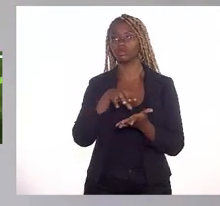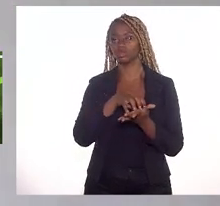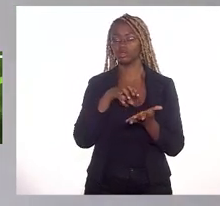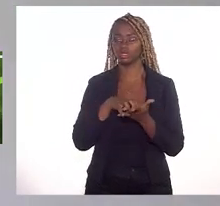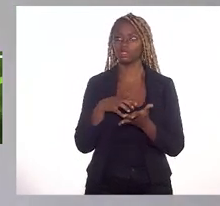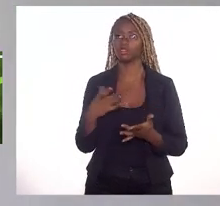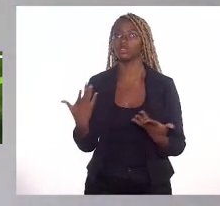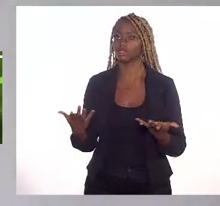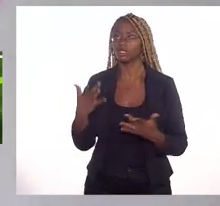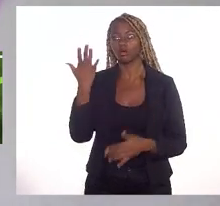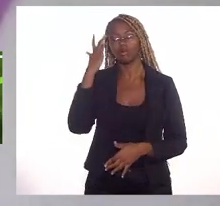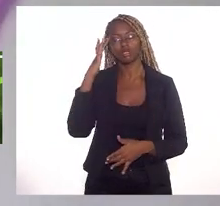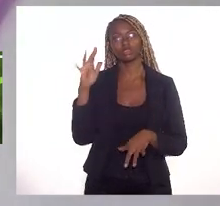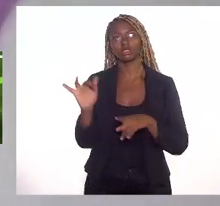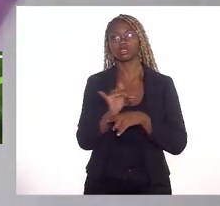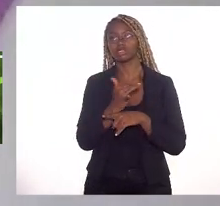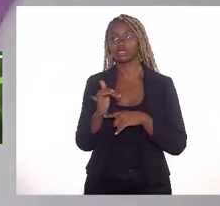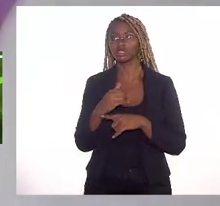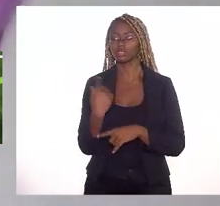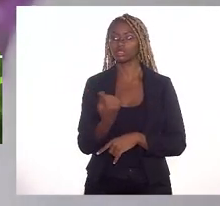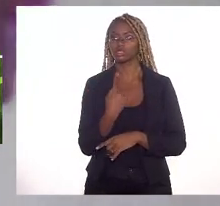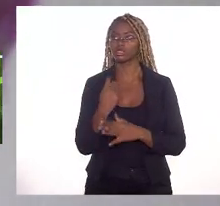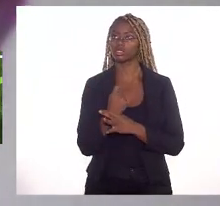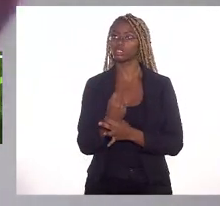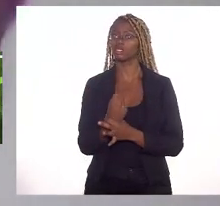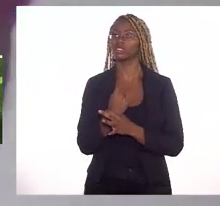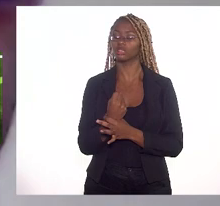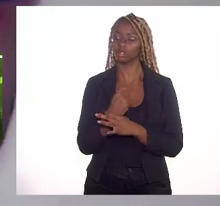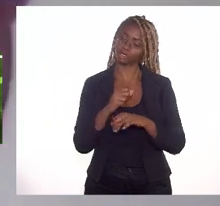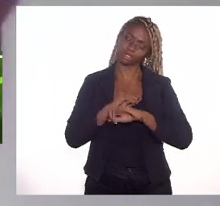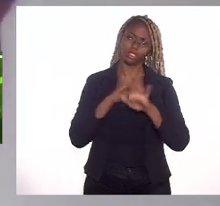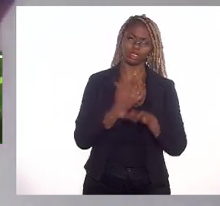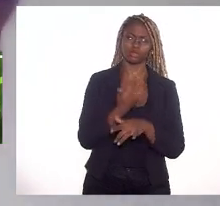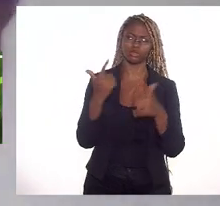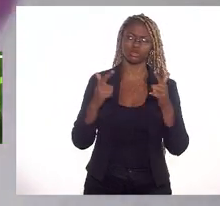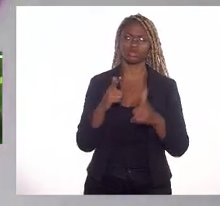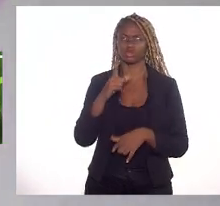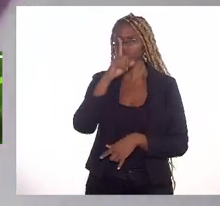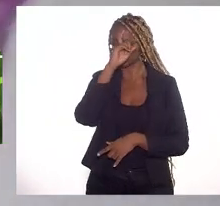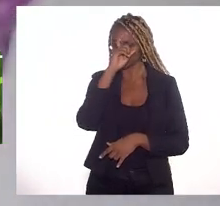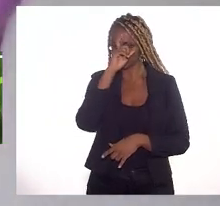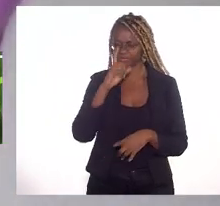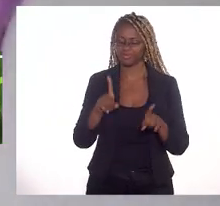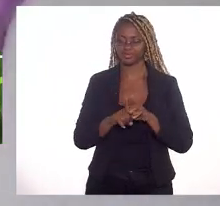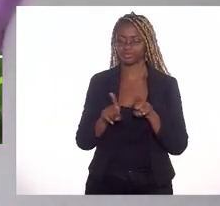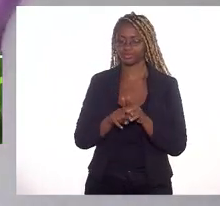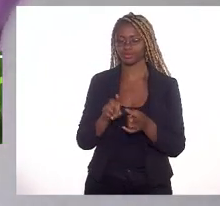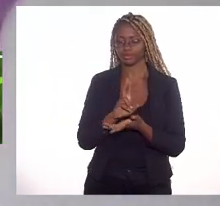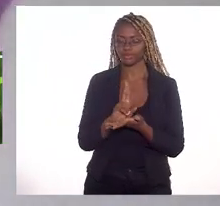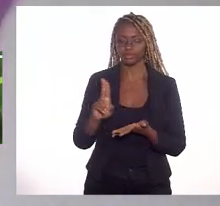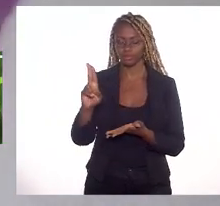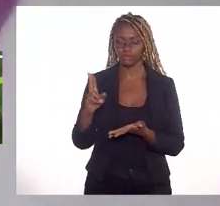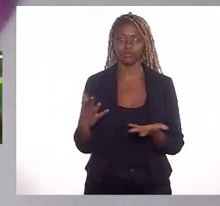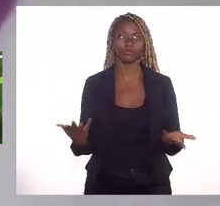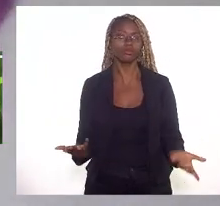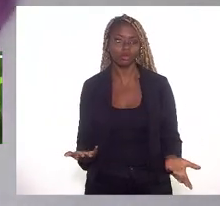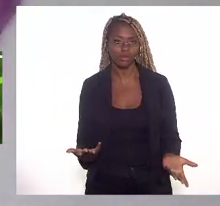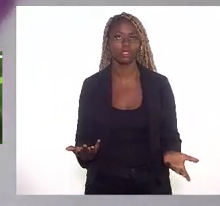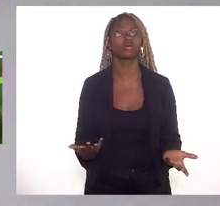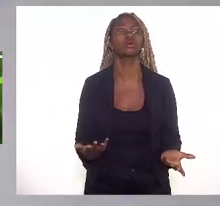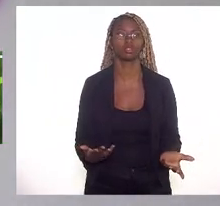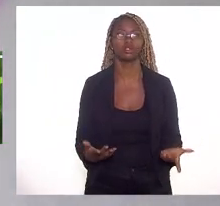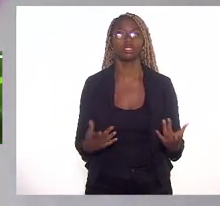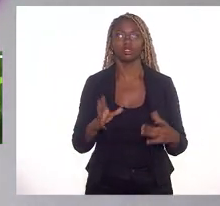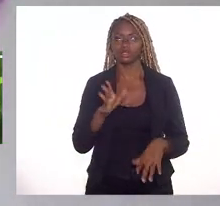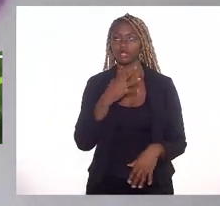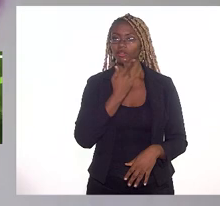realmente estratégico que a gente possa garantir... Claro que os outros hospitais universitários, aqui já foram mencionados, mas...